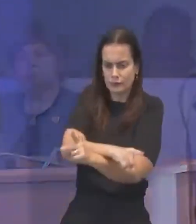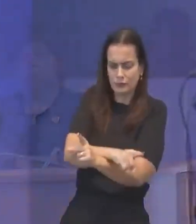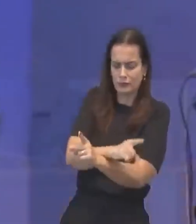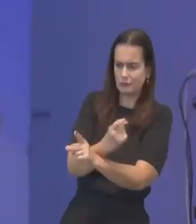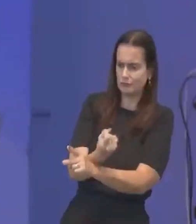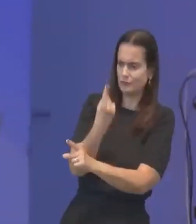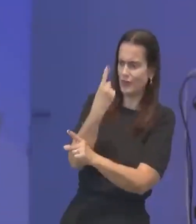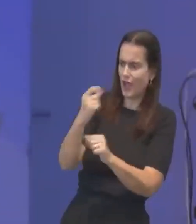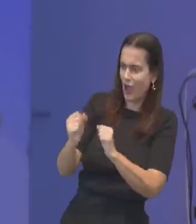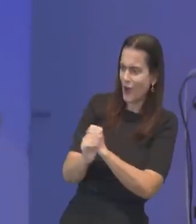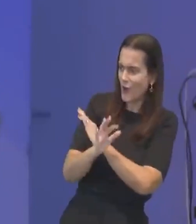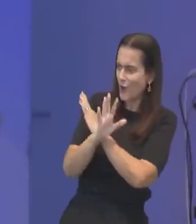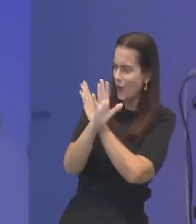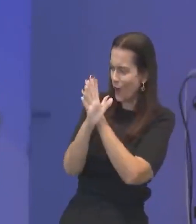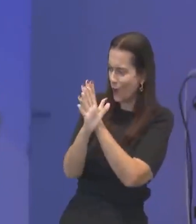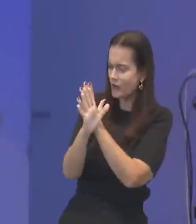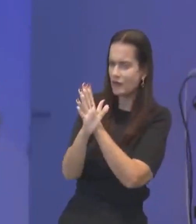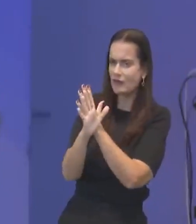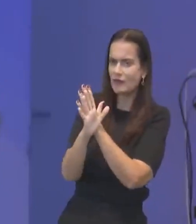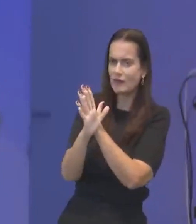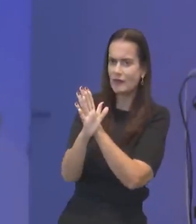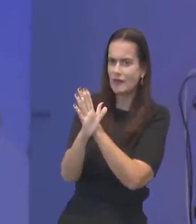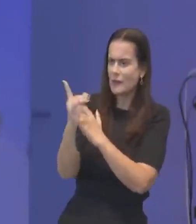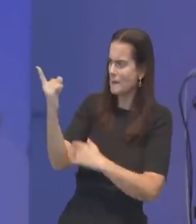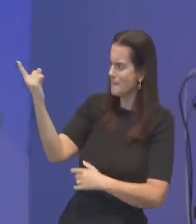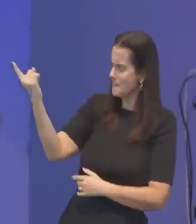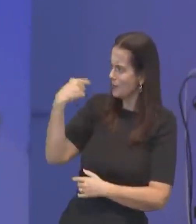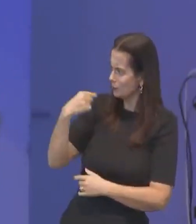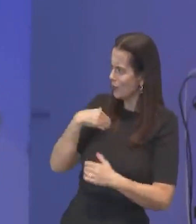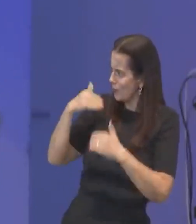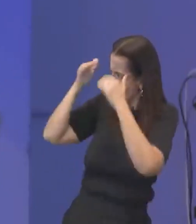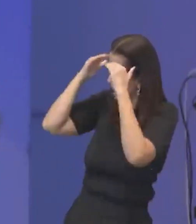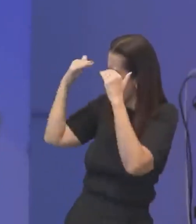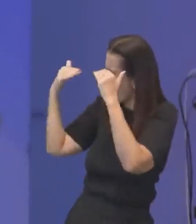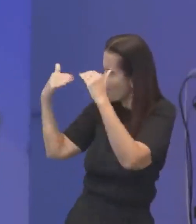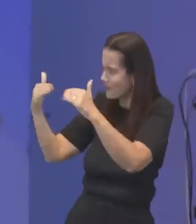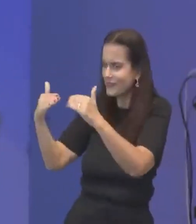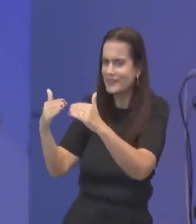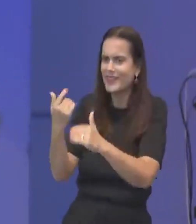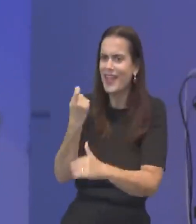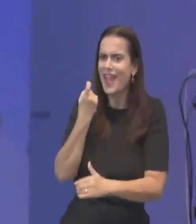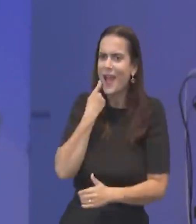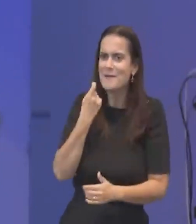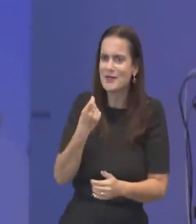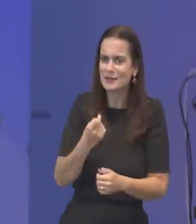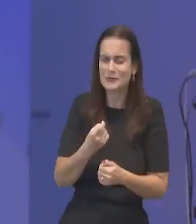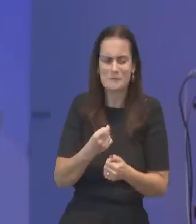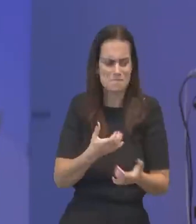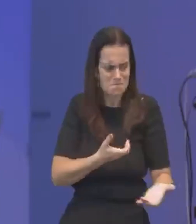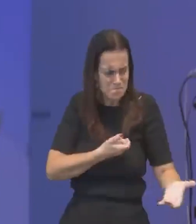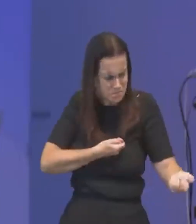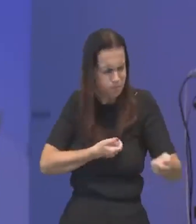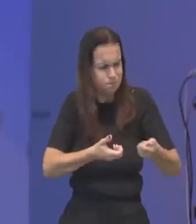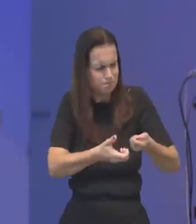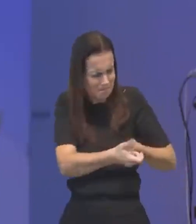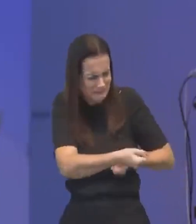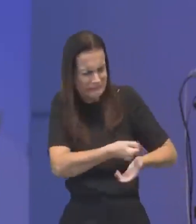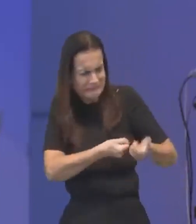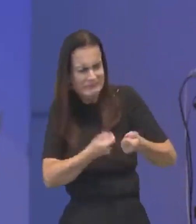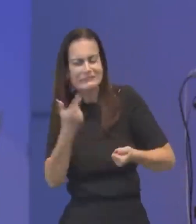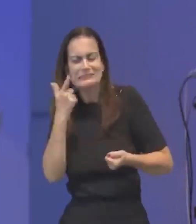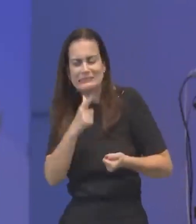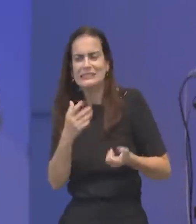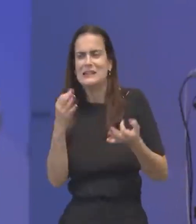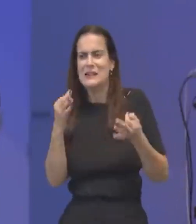da glória daquele que determinou e deu a ordem para a pesca, e a pesca foi produtiva,